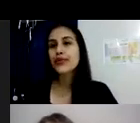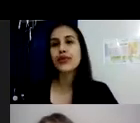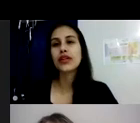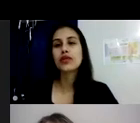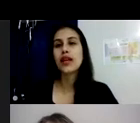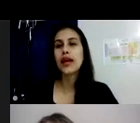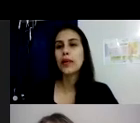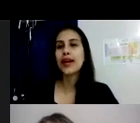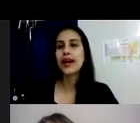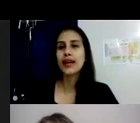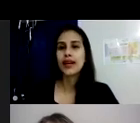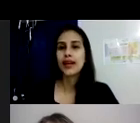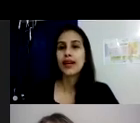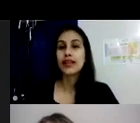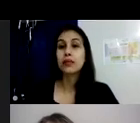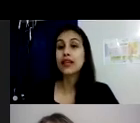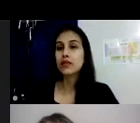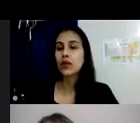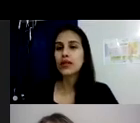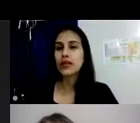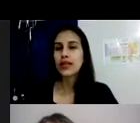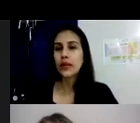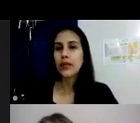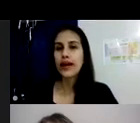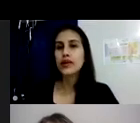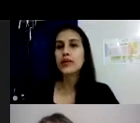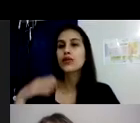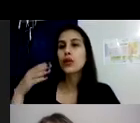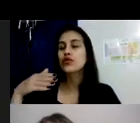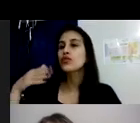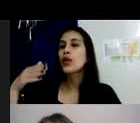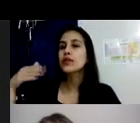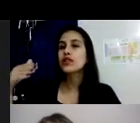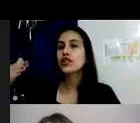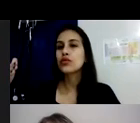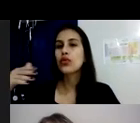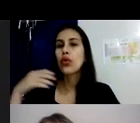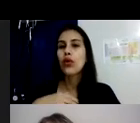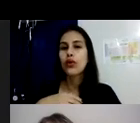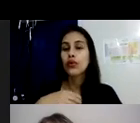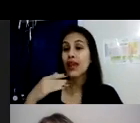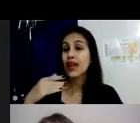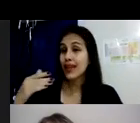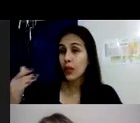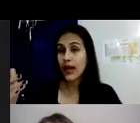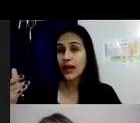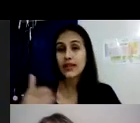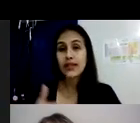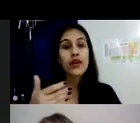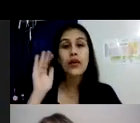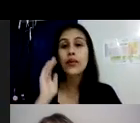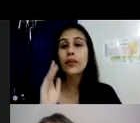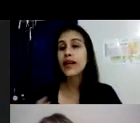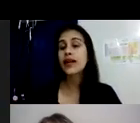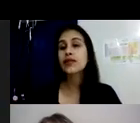muito difícil dele recuperar. E mesmo quando eles recuperam, eles continuam sentindo dor ou têm sequelas